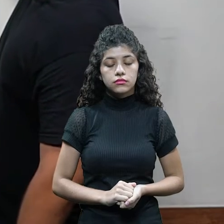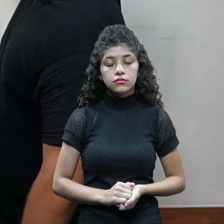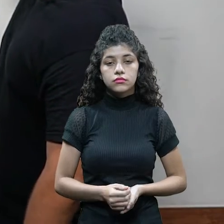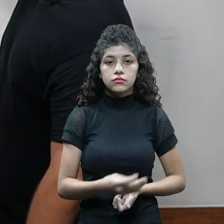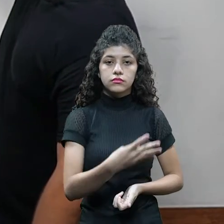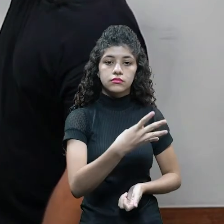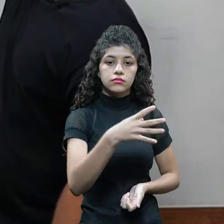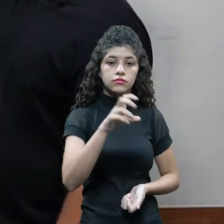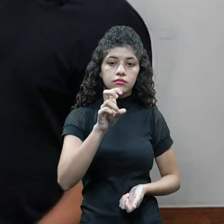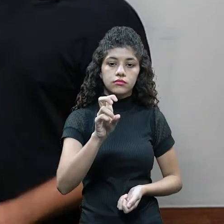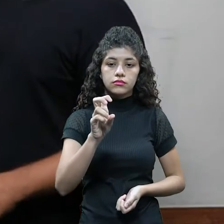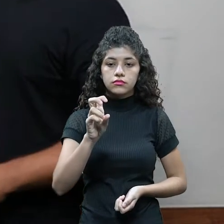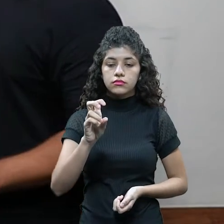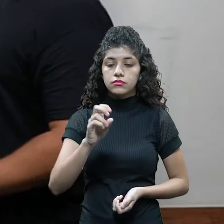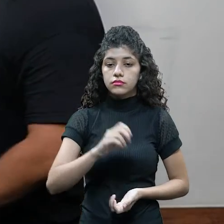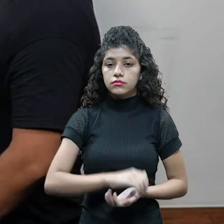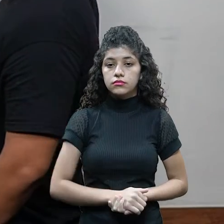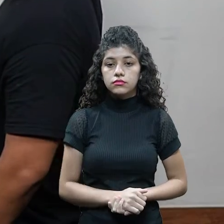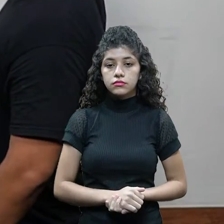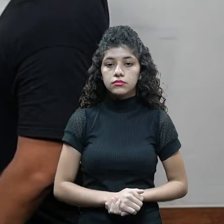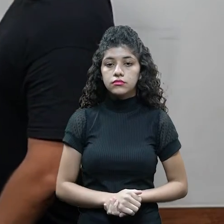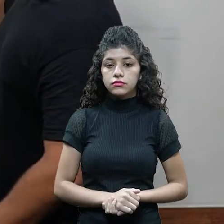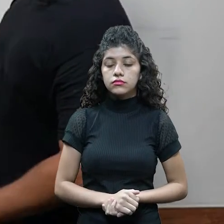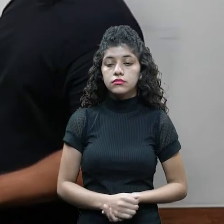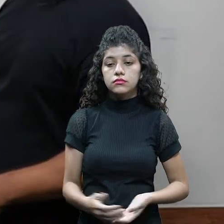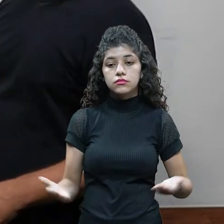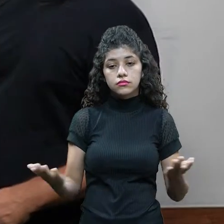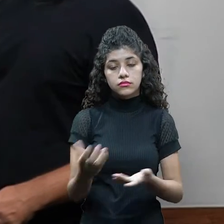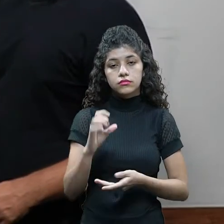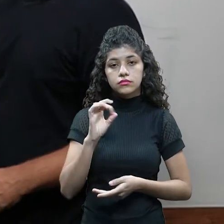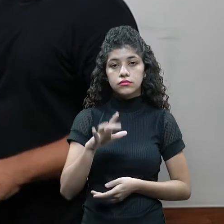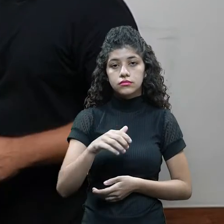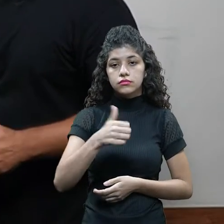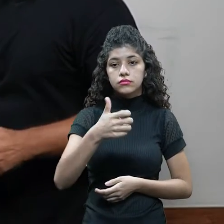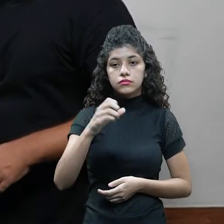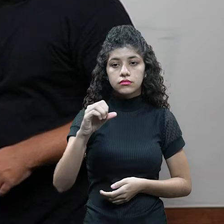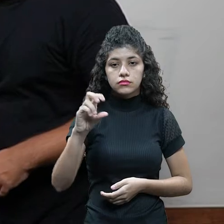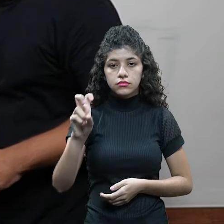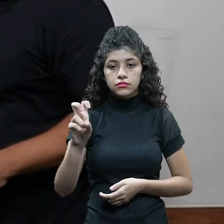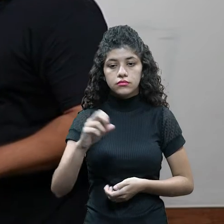o desconto, e tirei dos 150. Ela vai pagar apenas R$105.